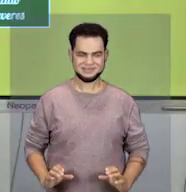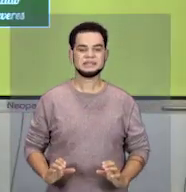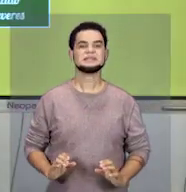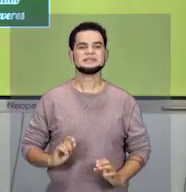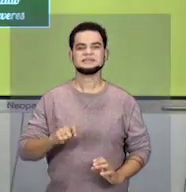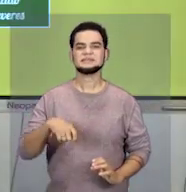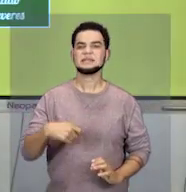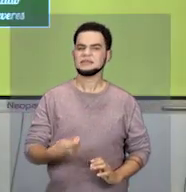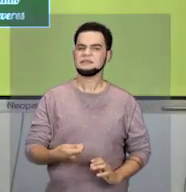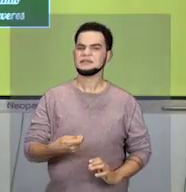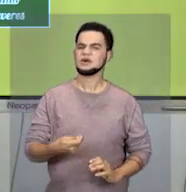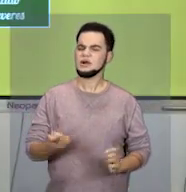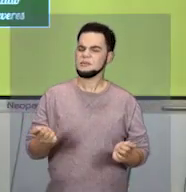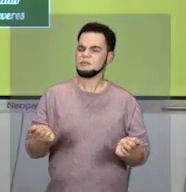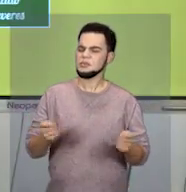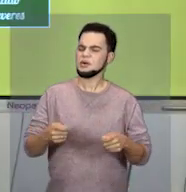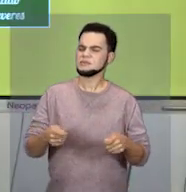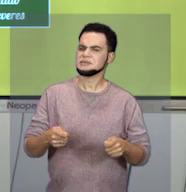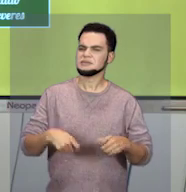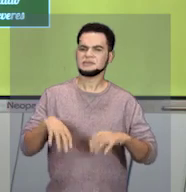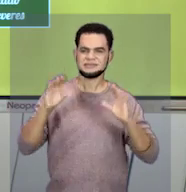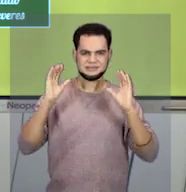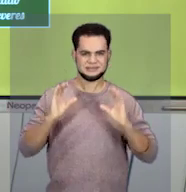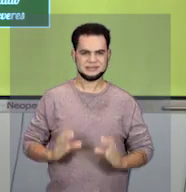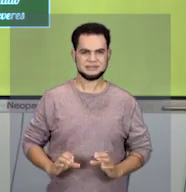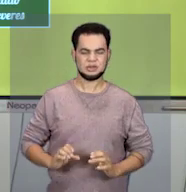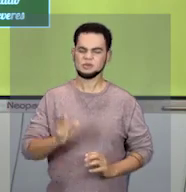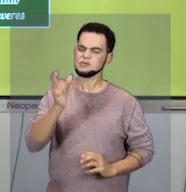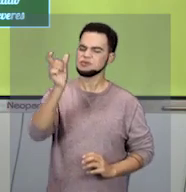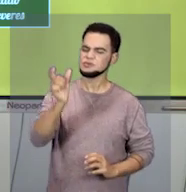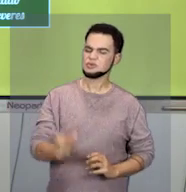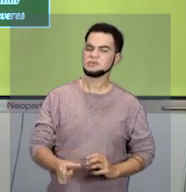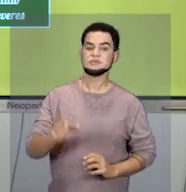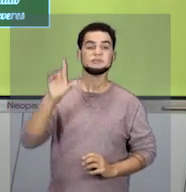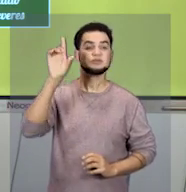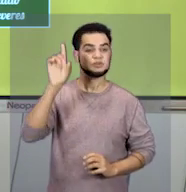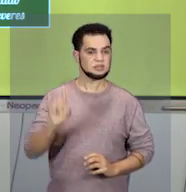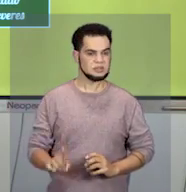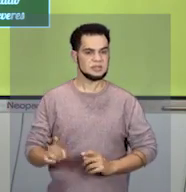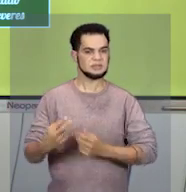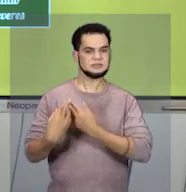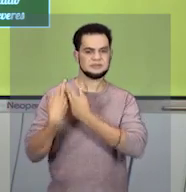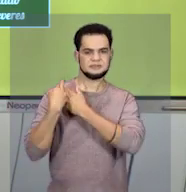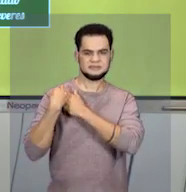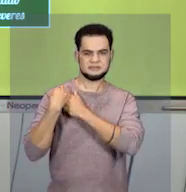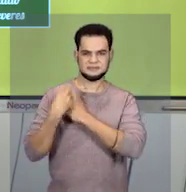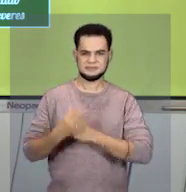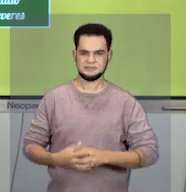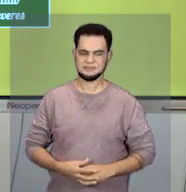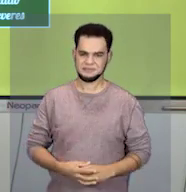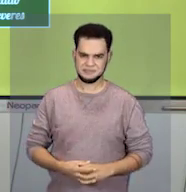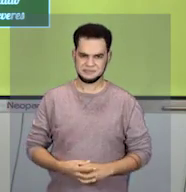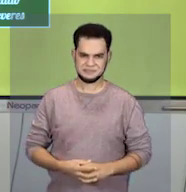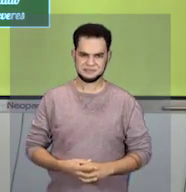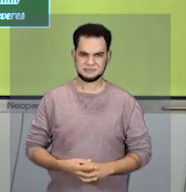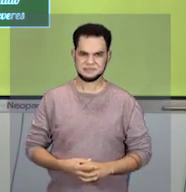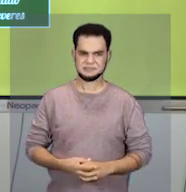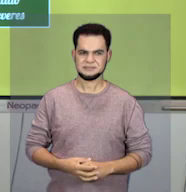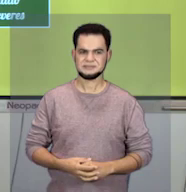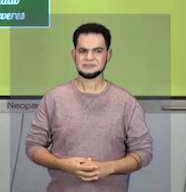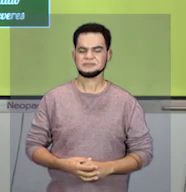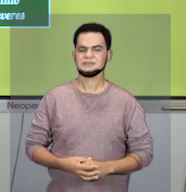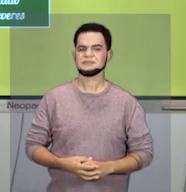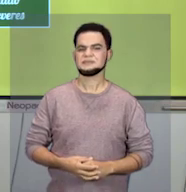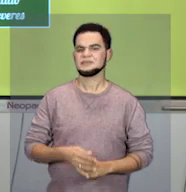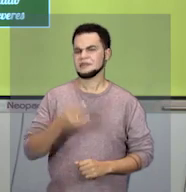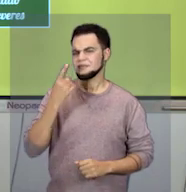ser cidadão, sujeito de direitos e deveres. Vamos dar uma olhadinha com mais